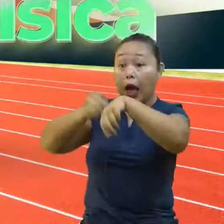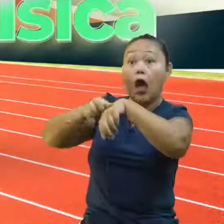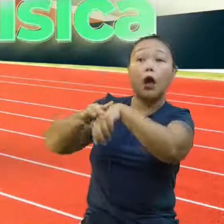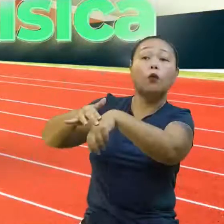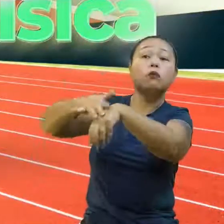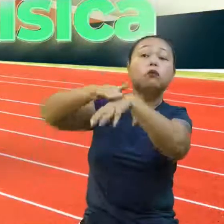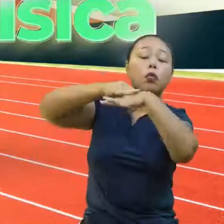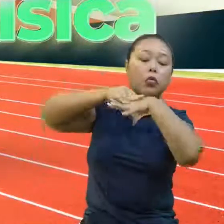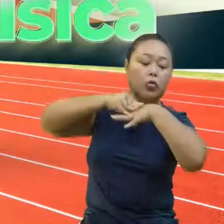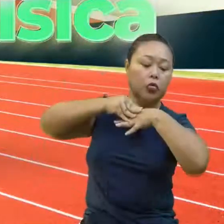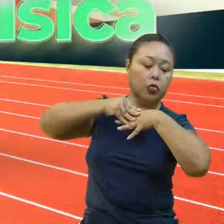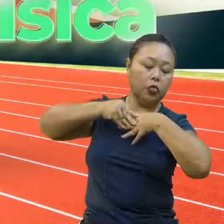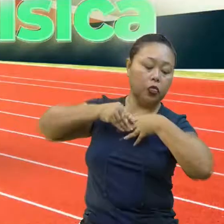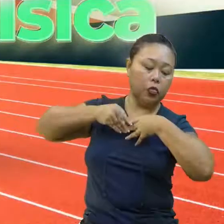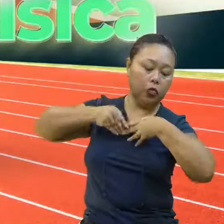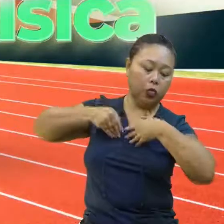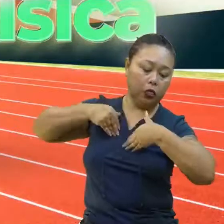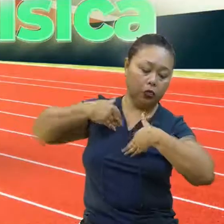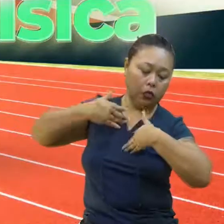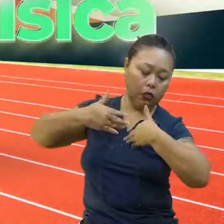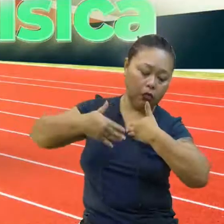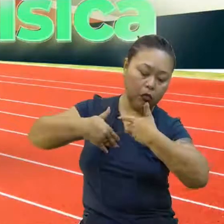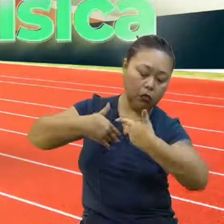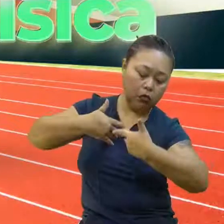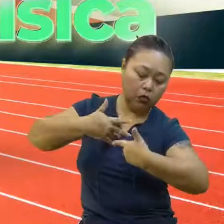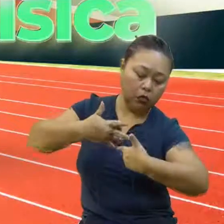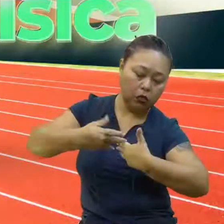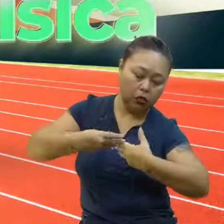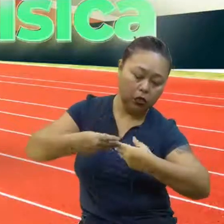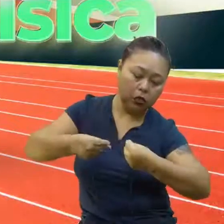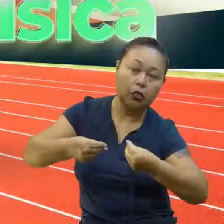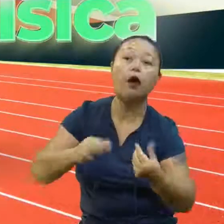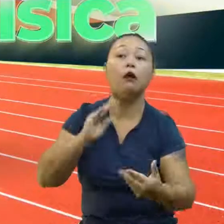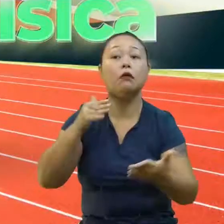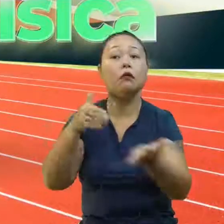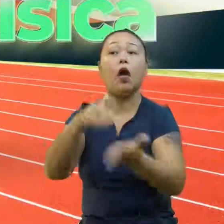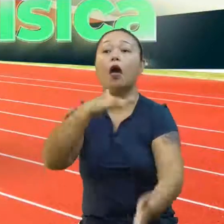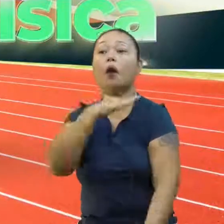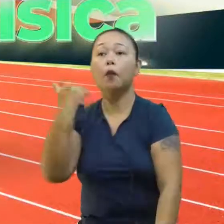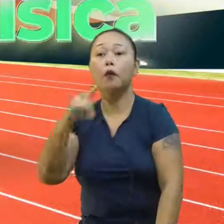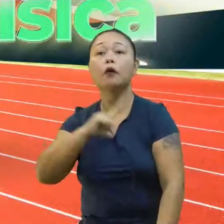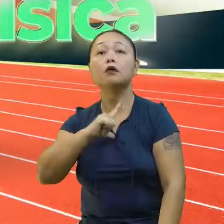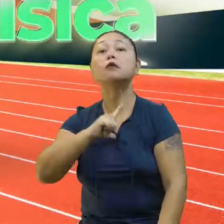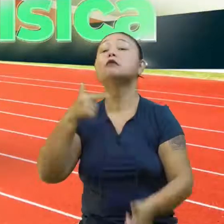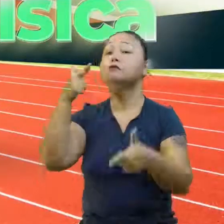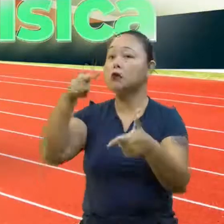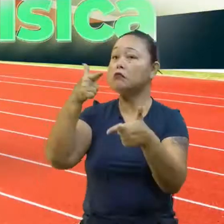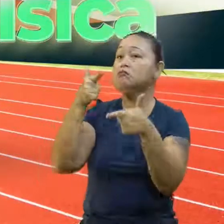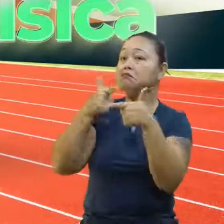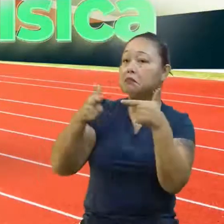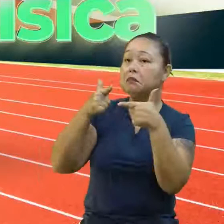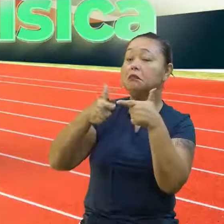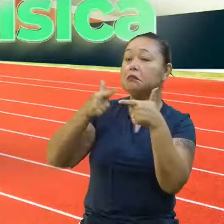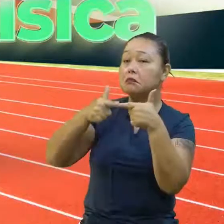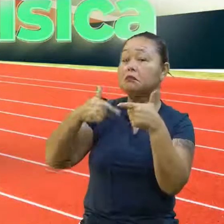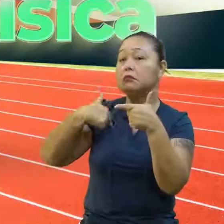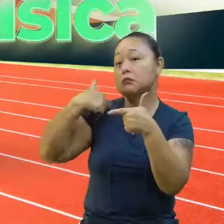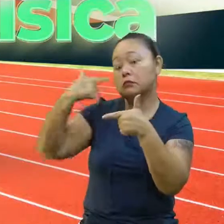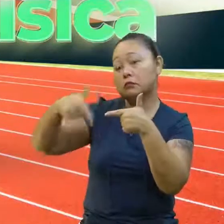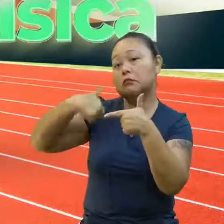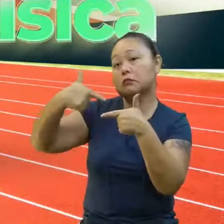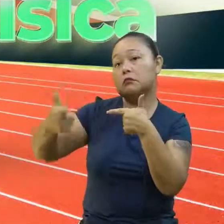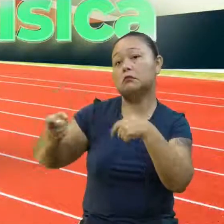me levar ao óbito, à morte. Eu posso ter complicações por conta da